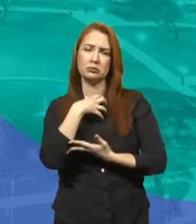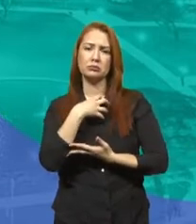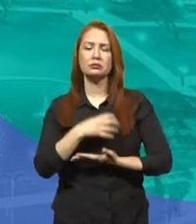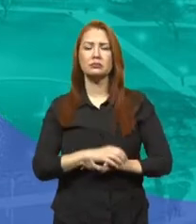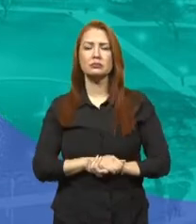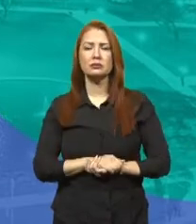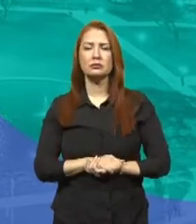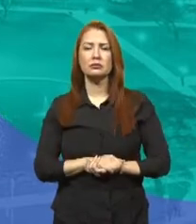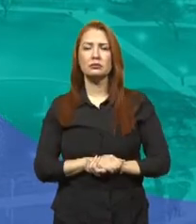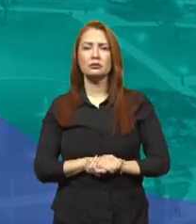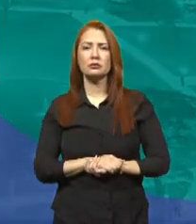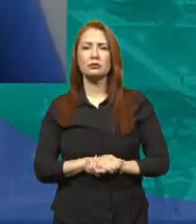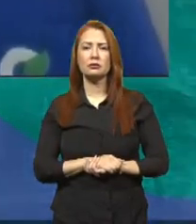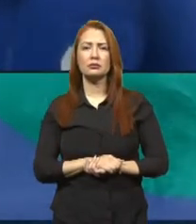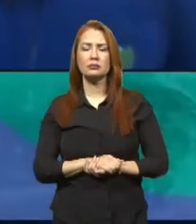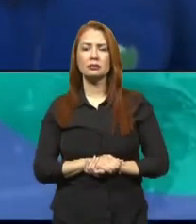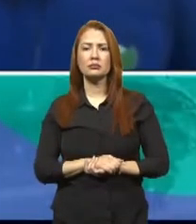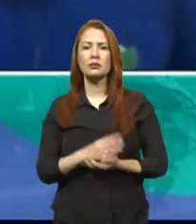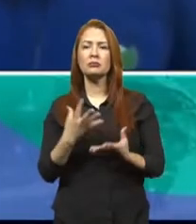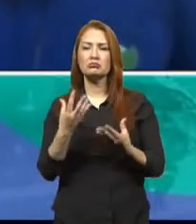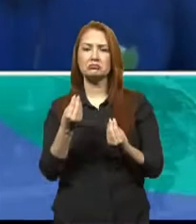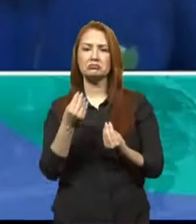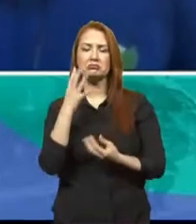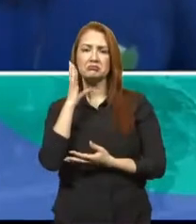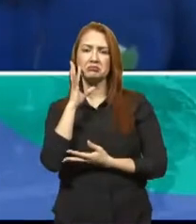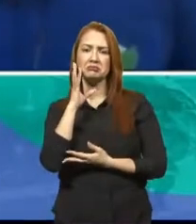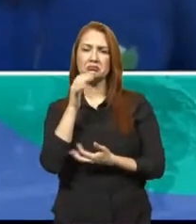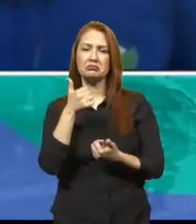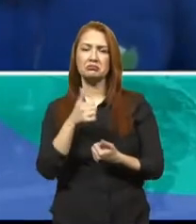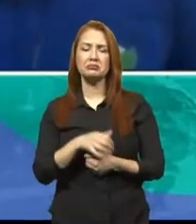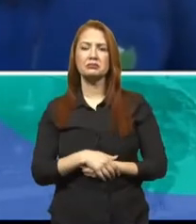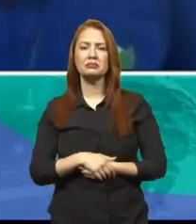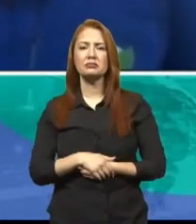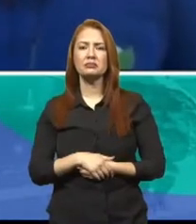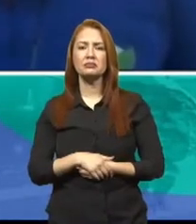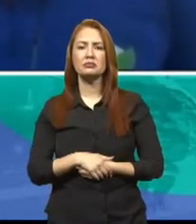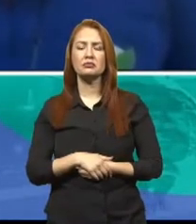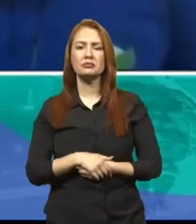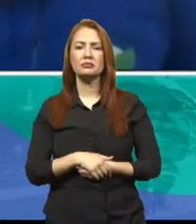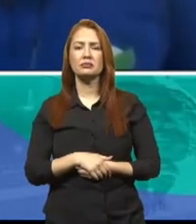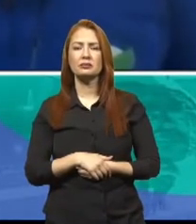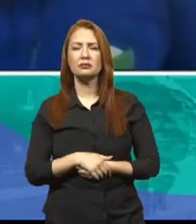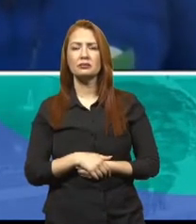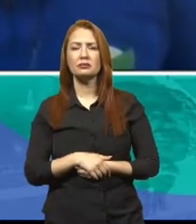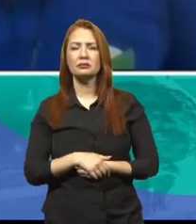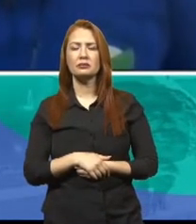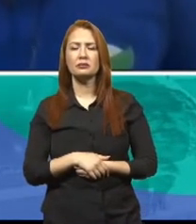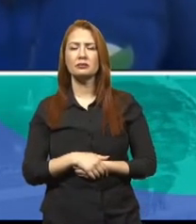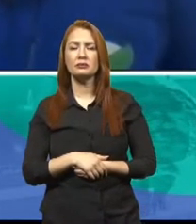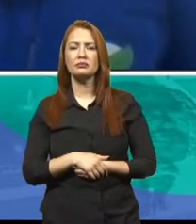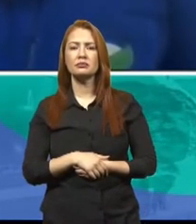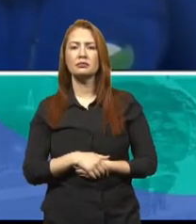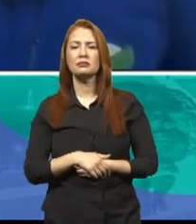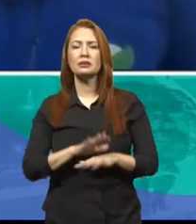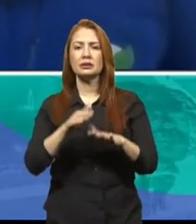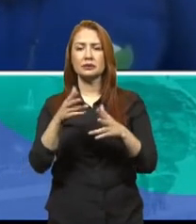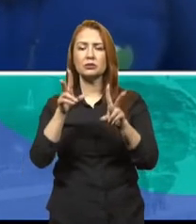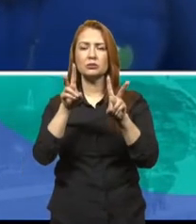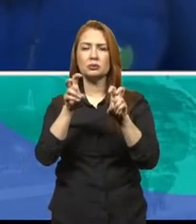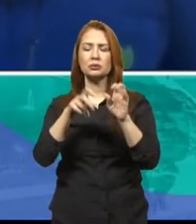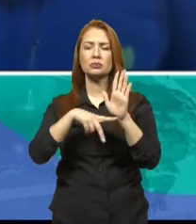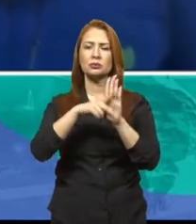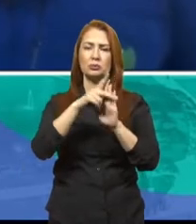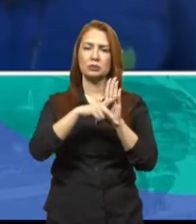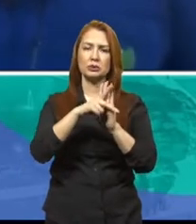Legal, bem legal. Na parte dos projetos, então só voltando um pouquinho,